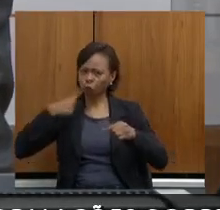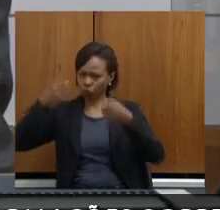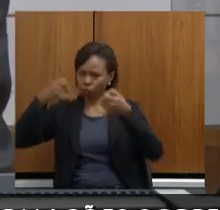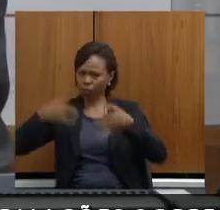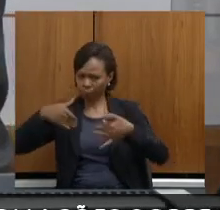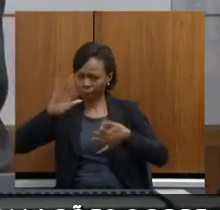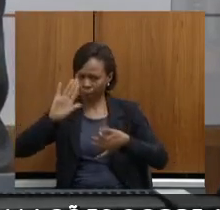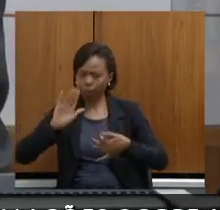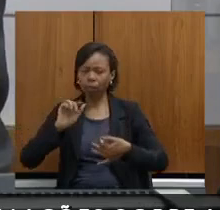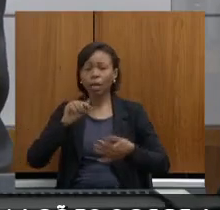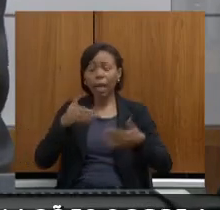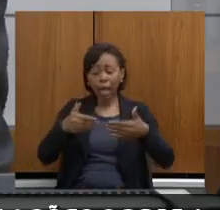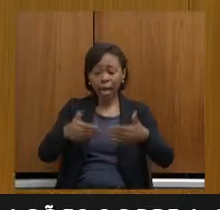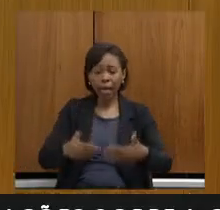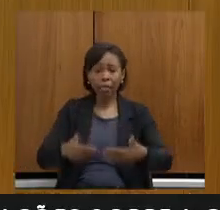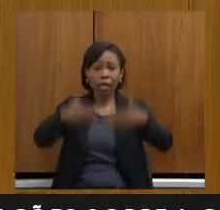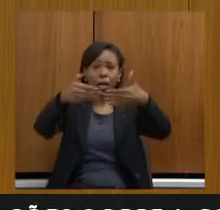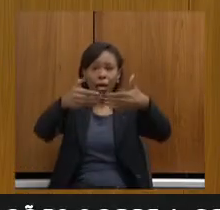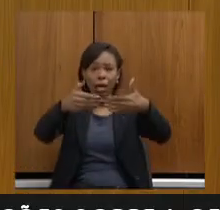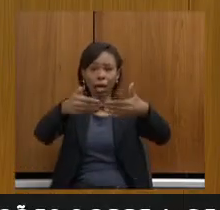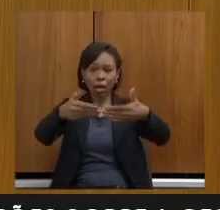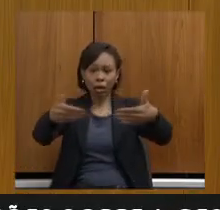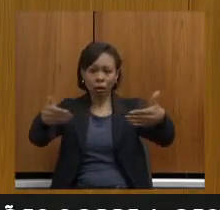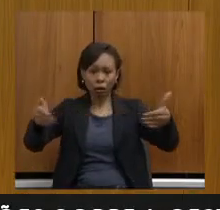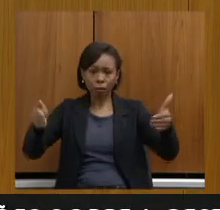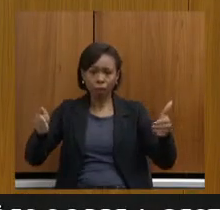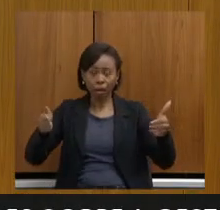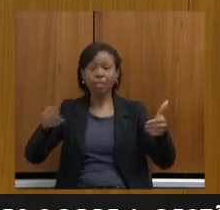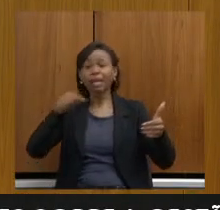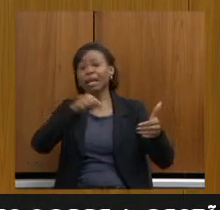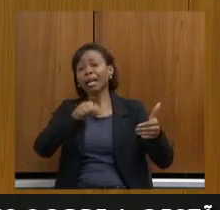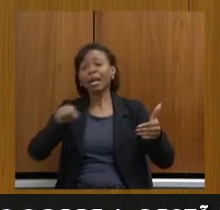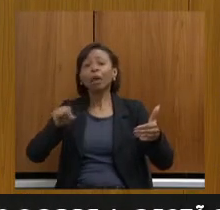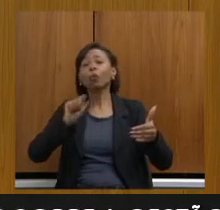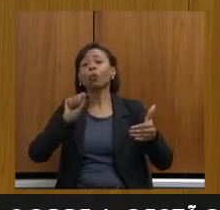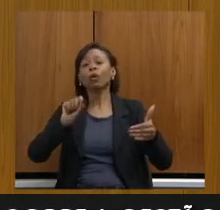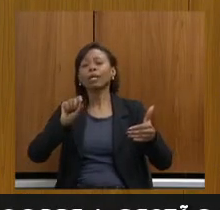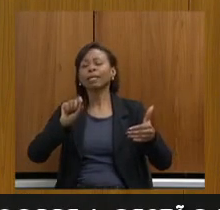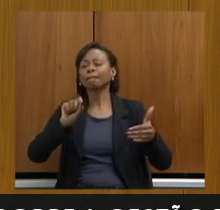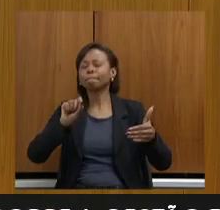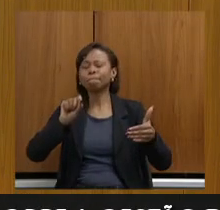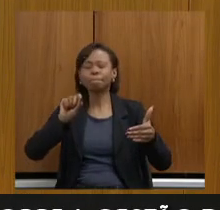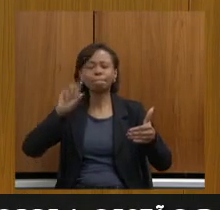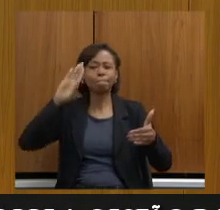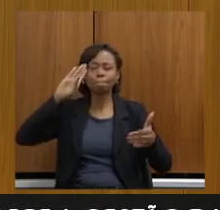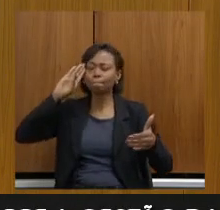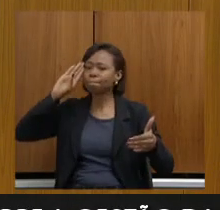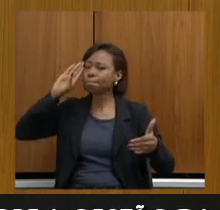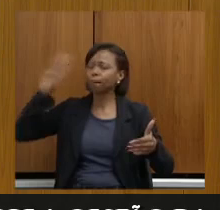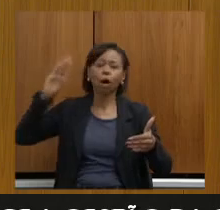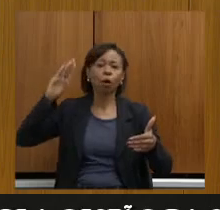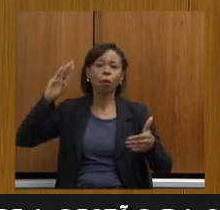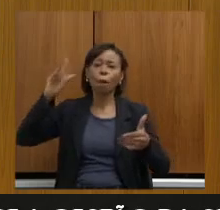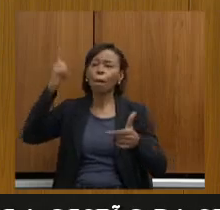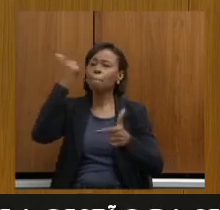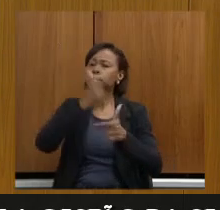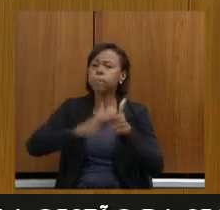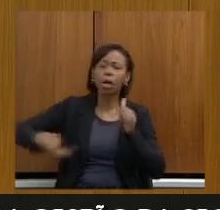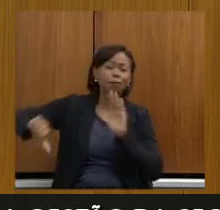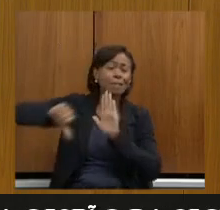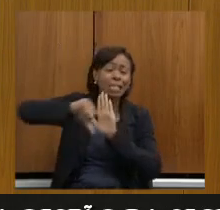Assembleia essa barragem secretária ela é o maior crime ambiental